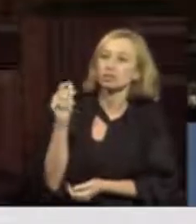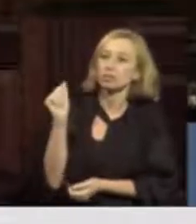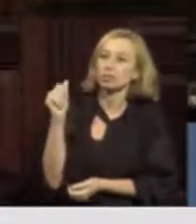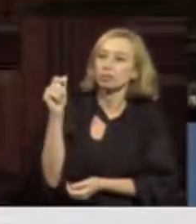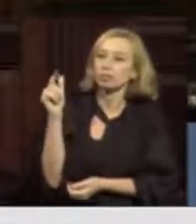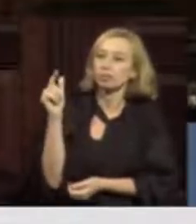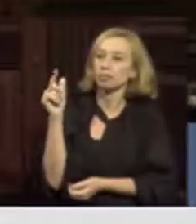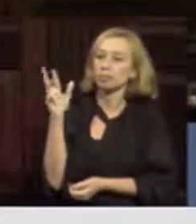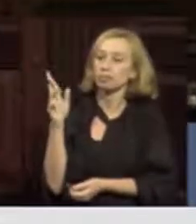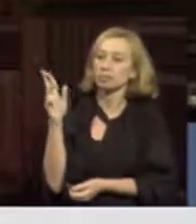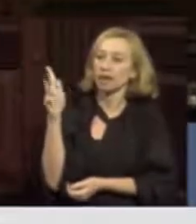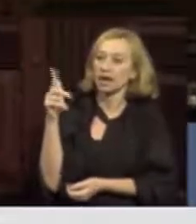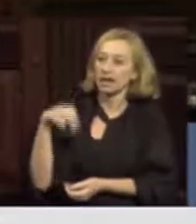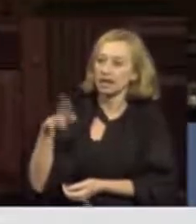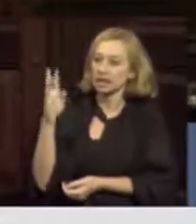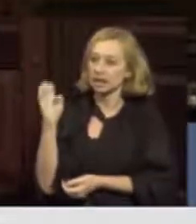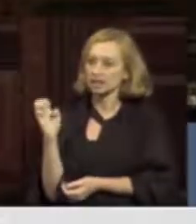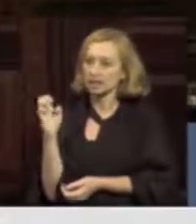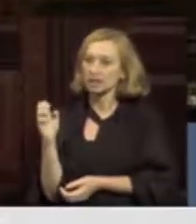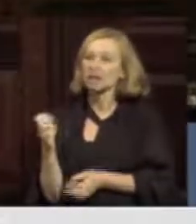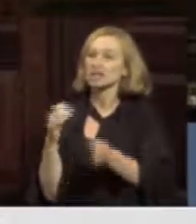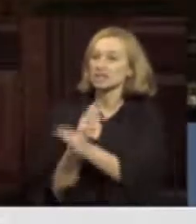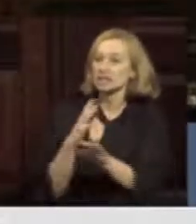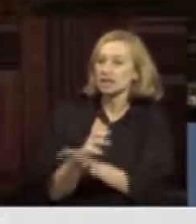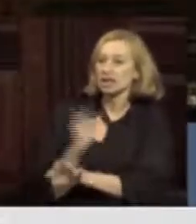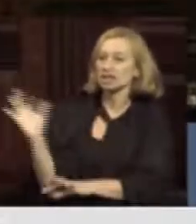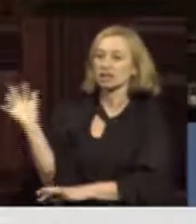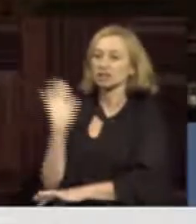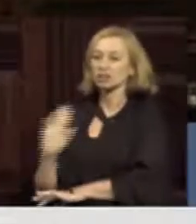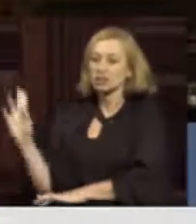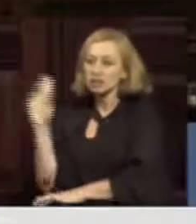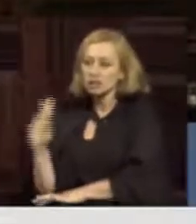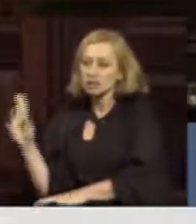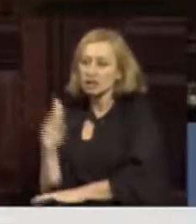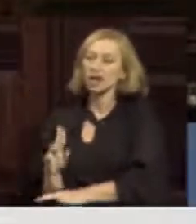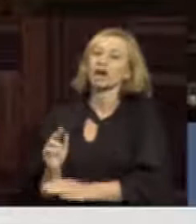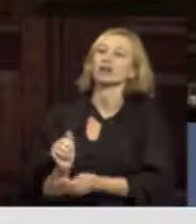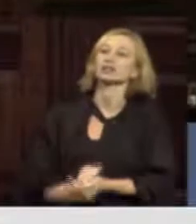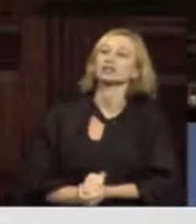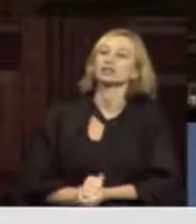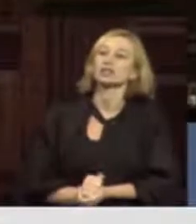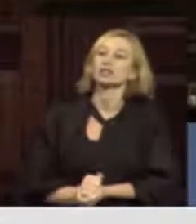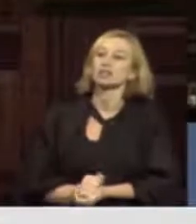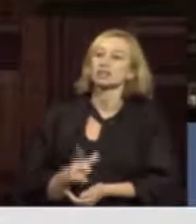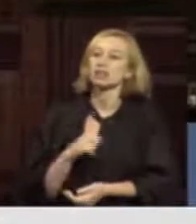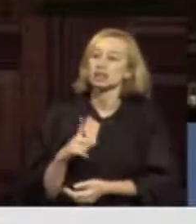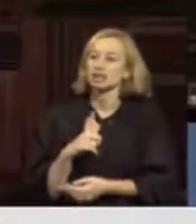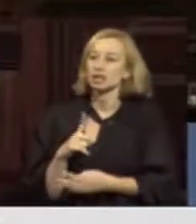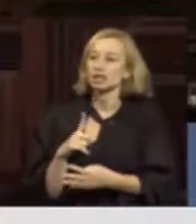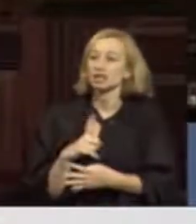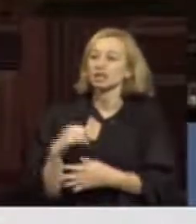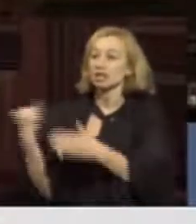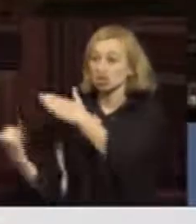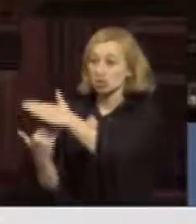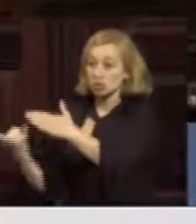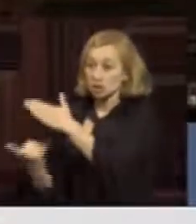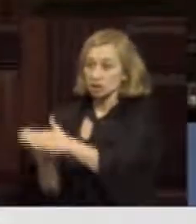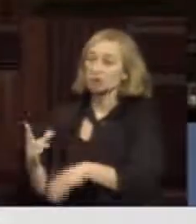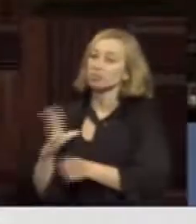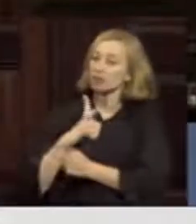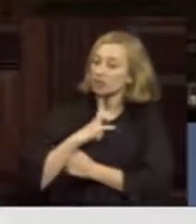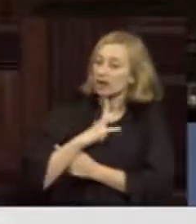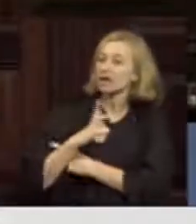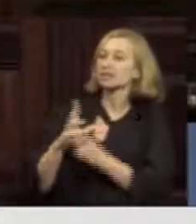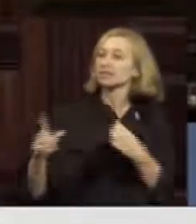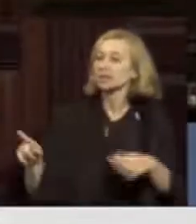cidade universitária, com o Cefet, com o UF, com o ERJ, com instituições também privadas que são